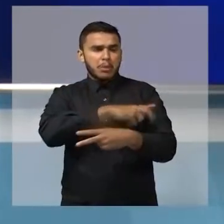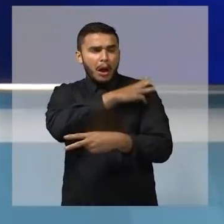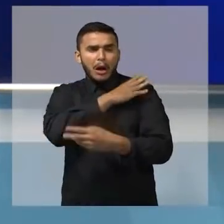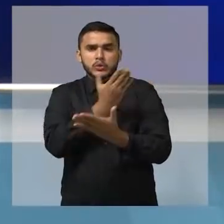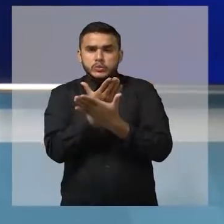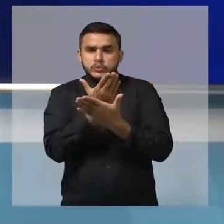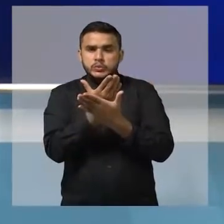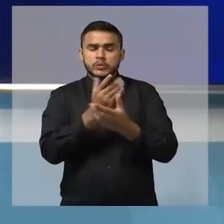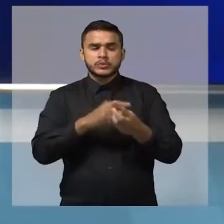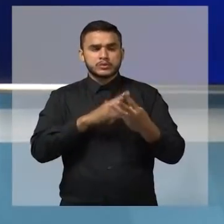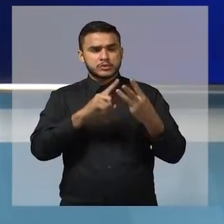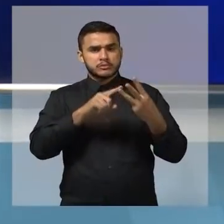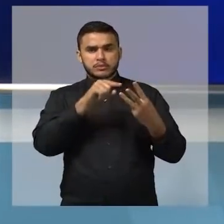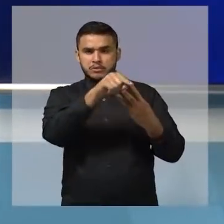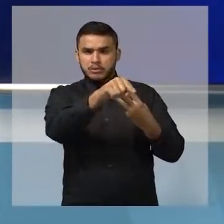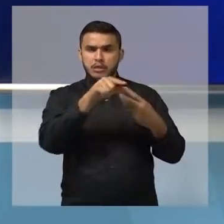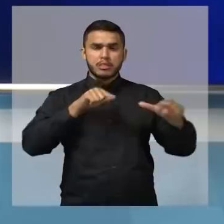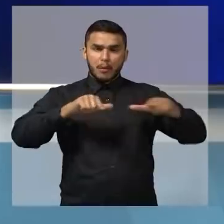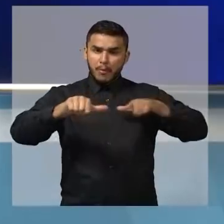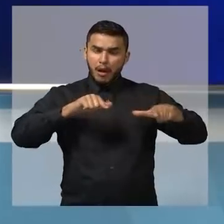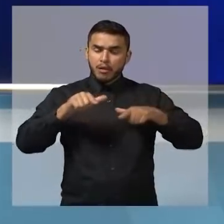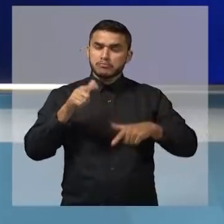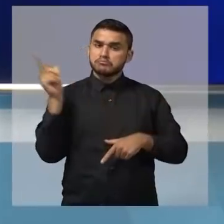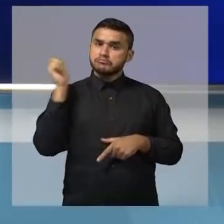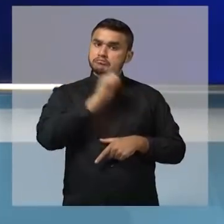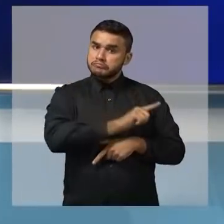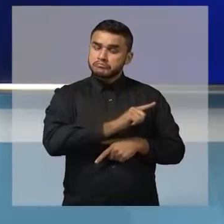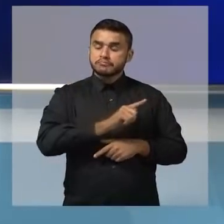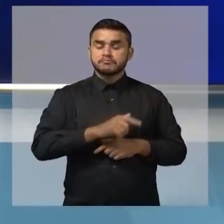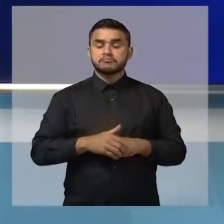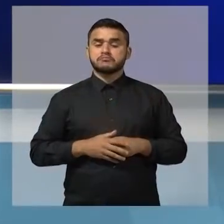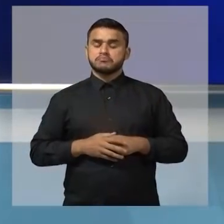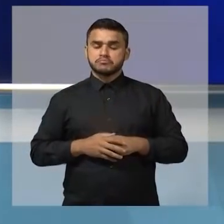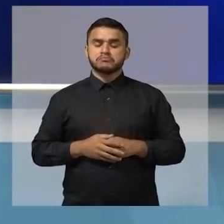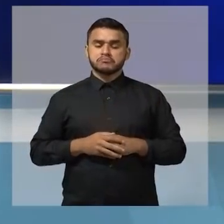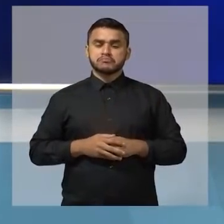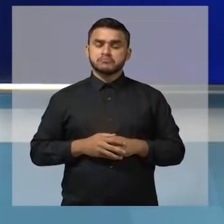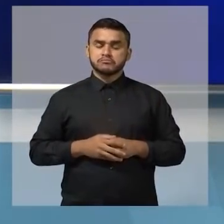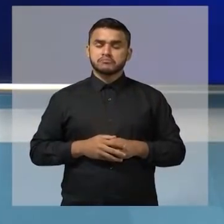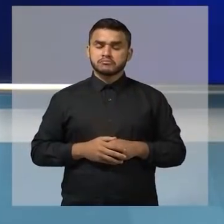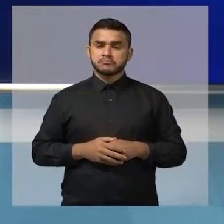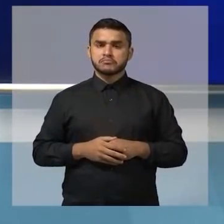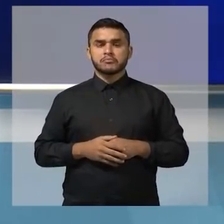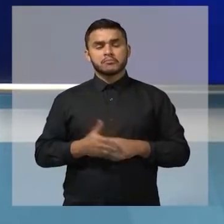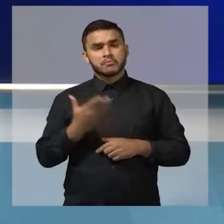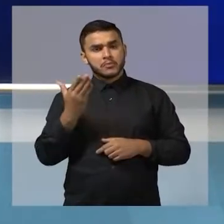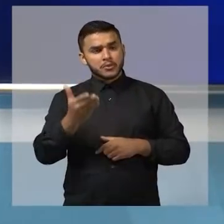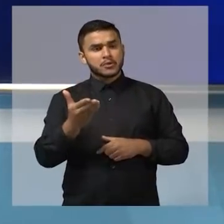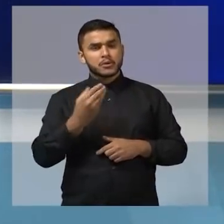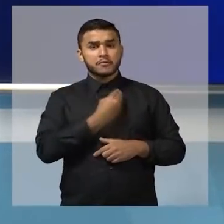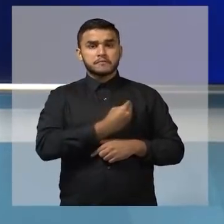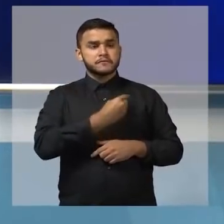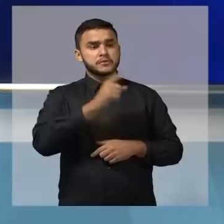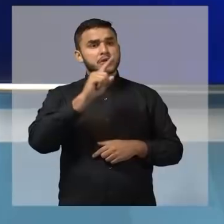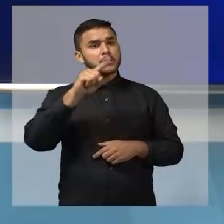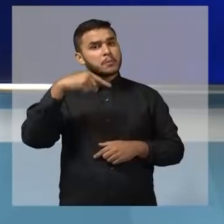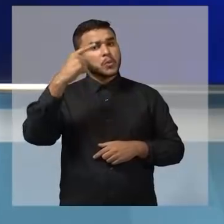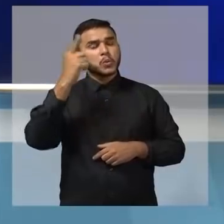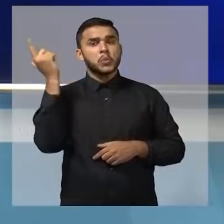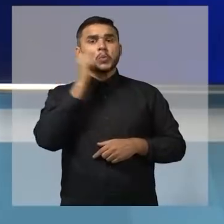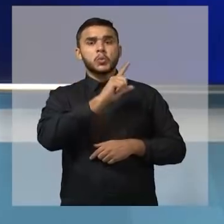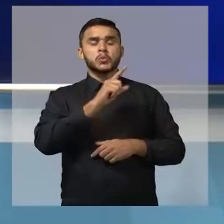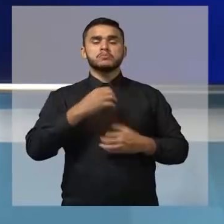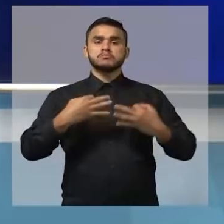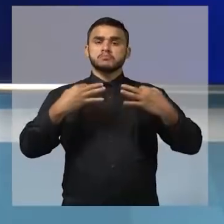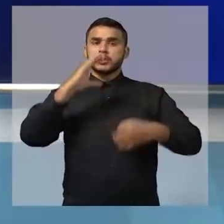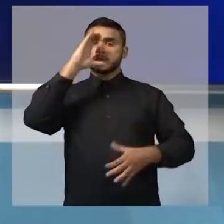possa voltar e se reinserir na comunidade onde ele vive, esse